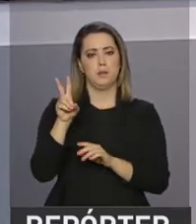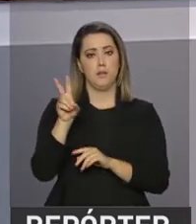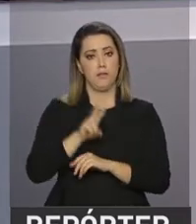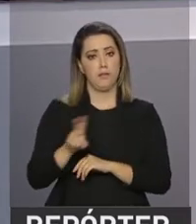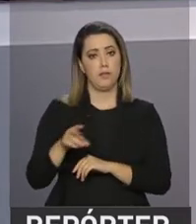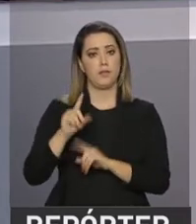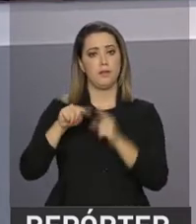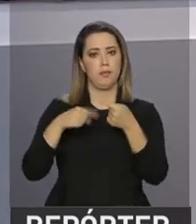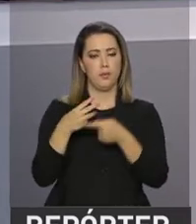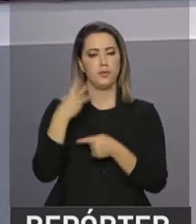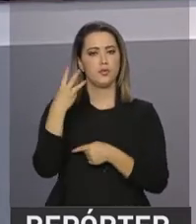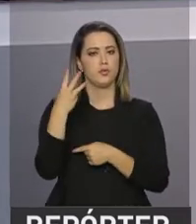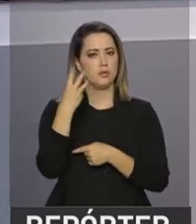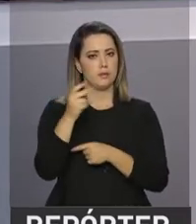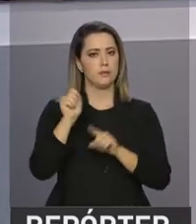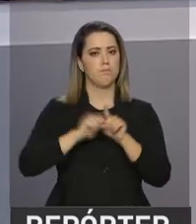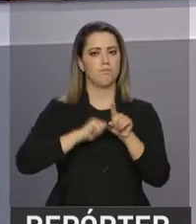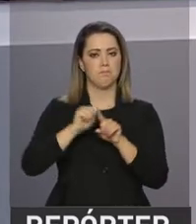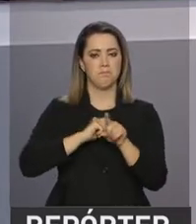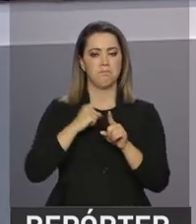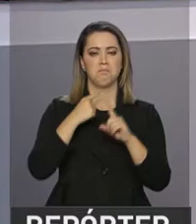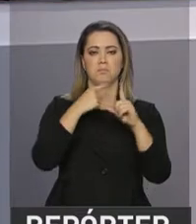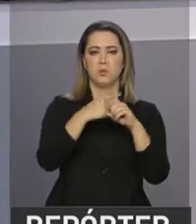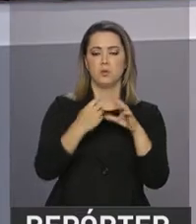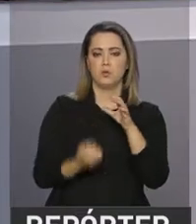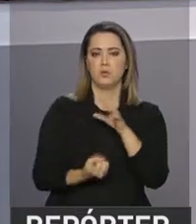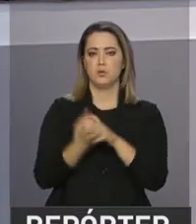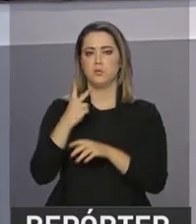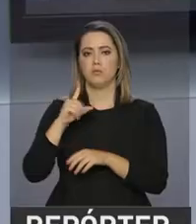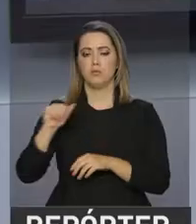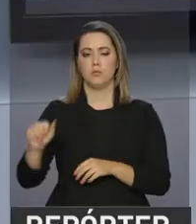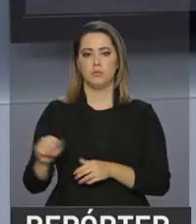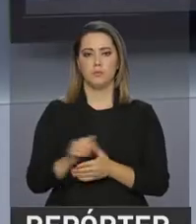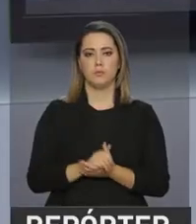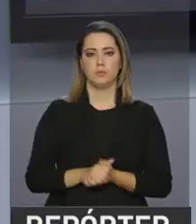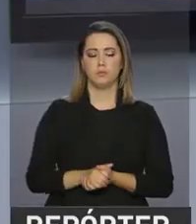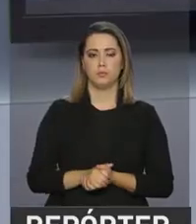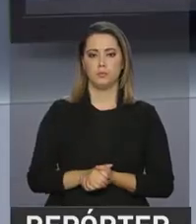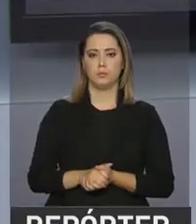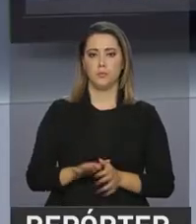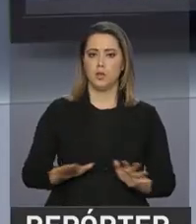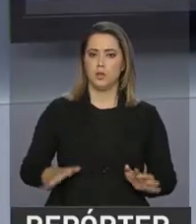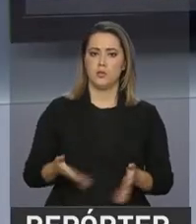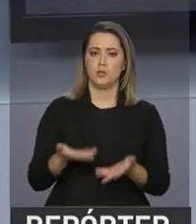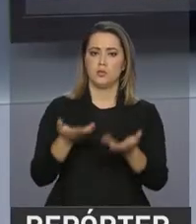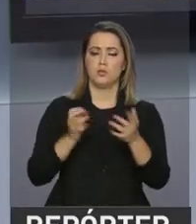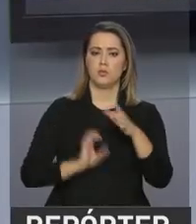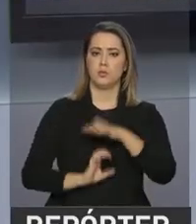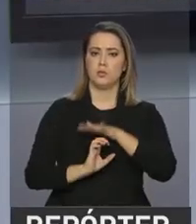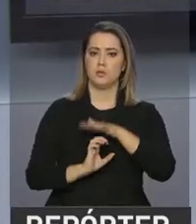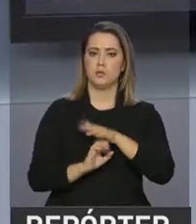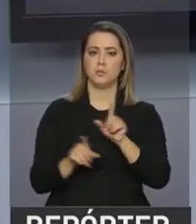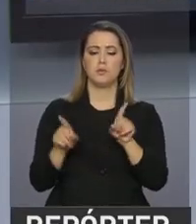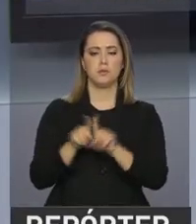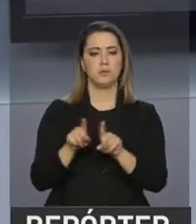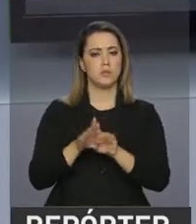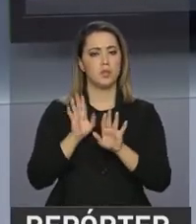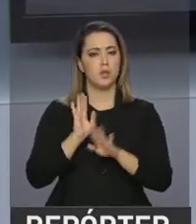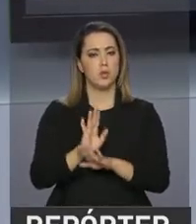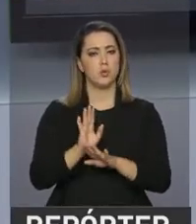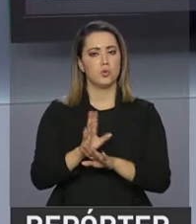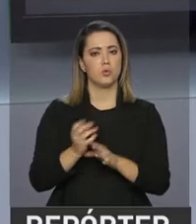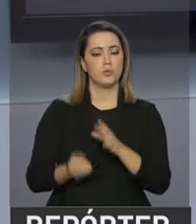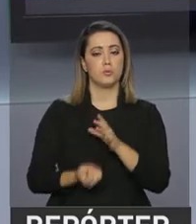registra resultado positivo na criação de vagas e estimular o empreendedorismo também ajuda a gerar